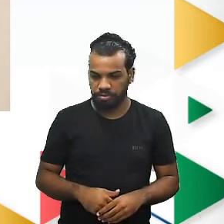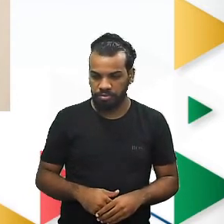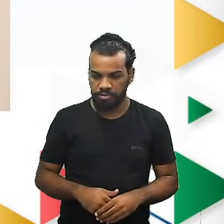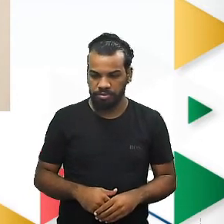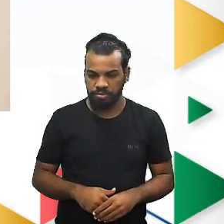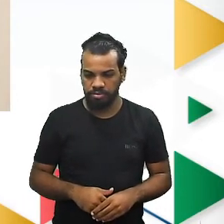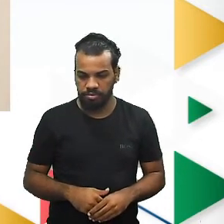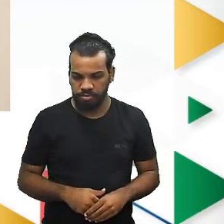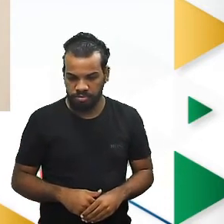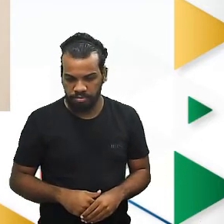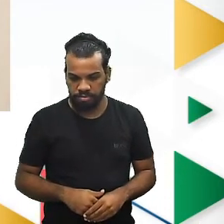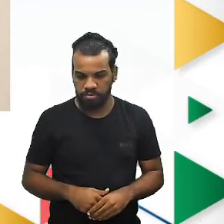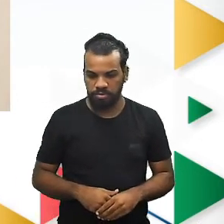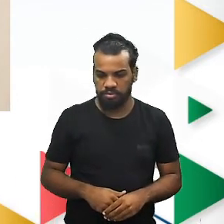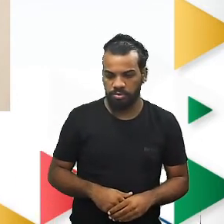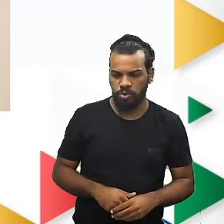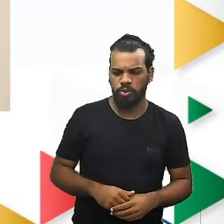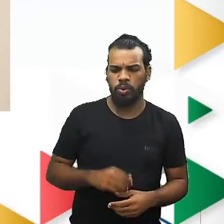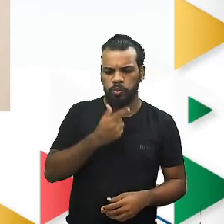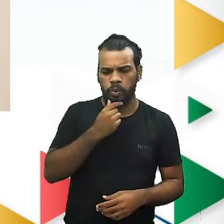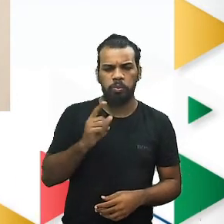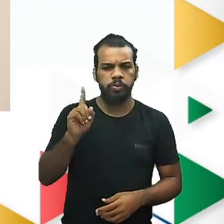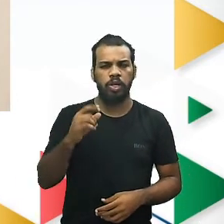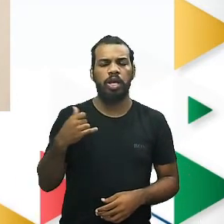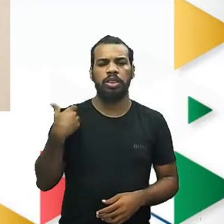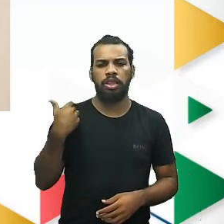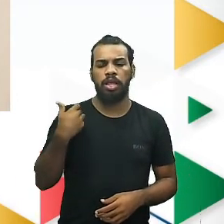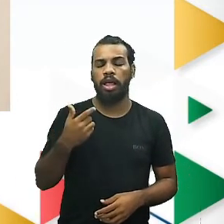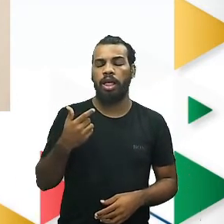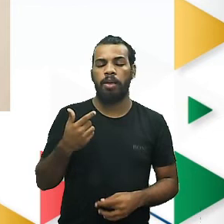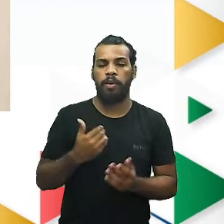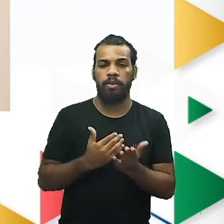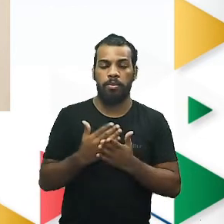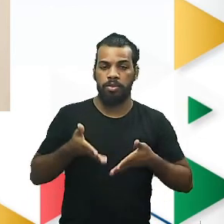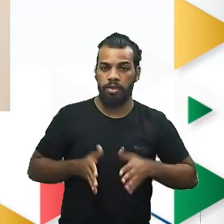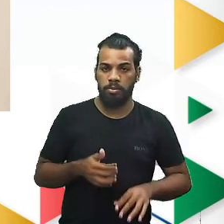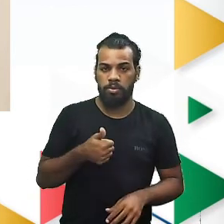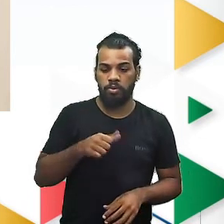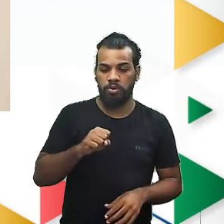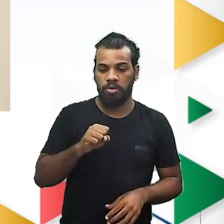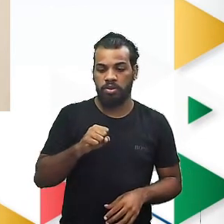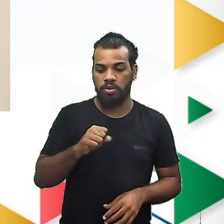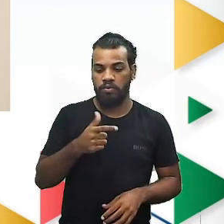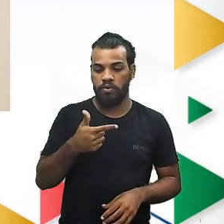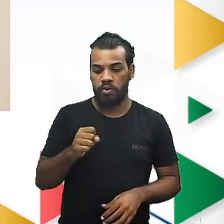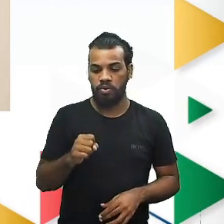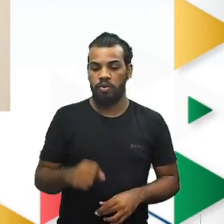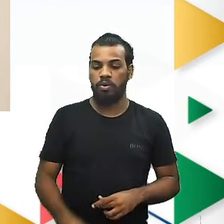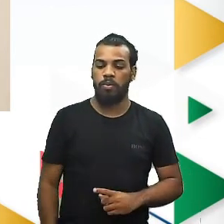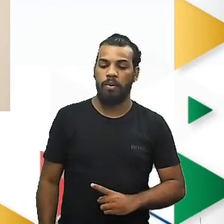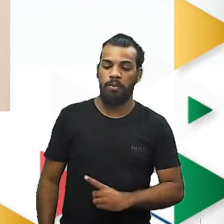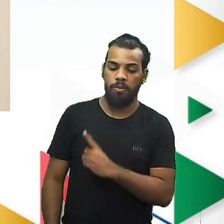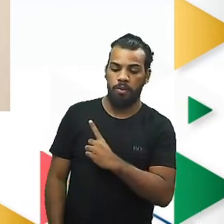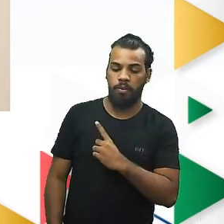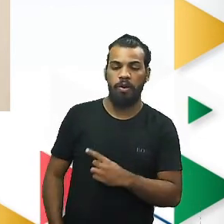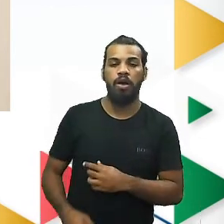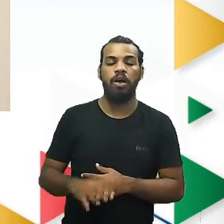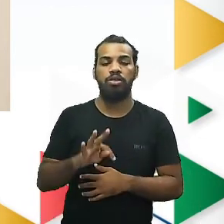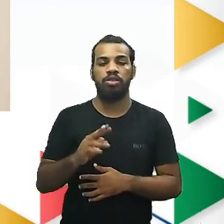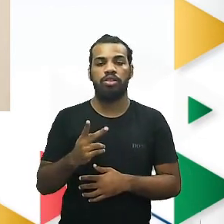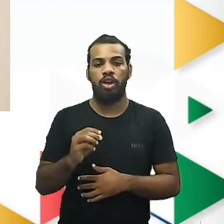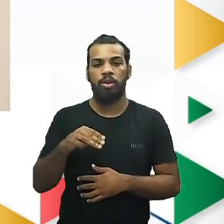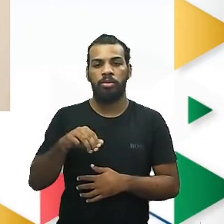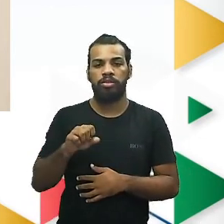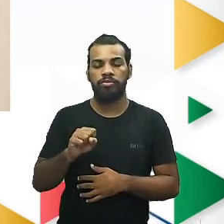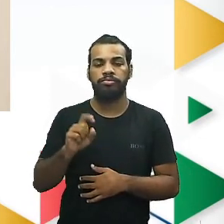em Louisville, Kentucky, em 1828, o ator Thomas D. Rice, indicado para interpretar um